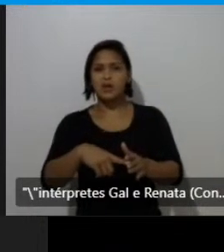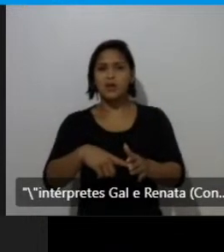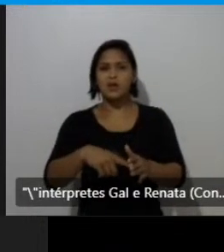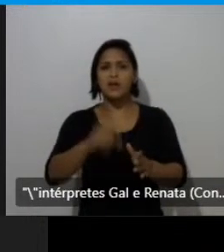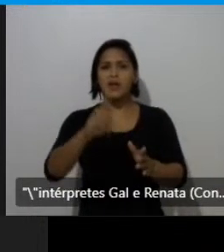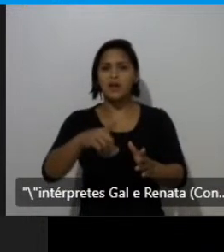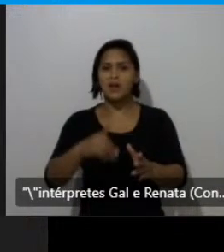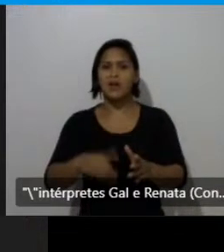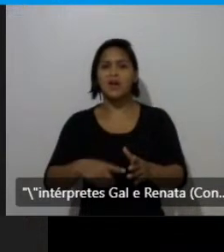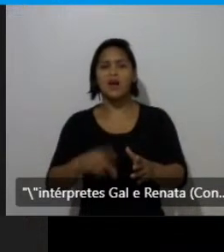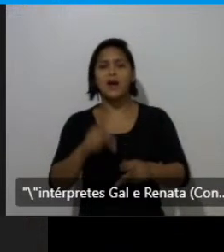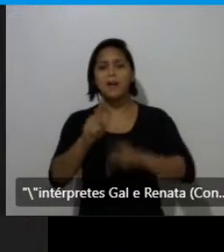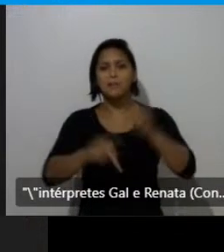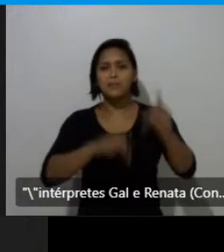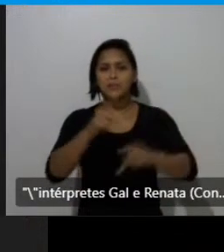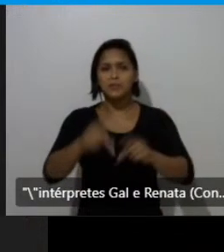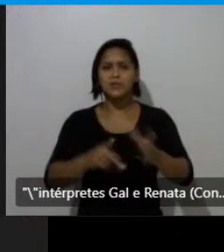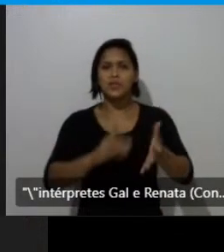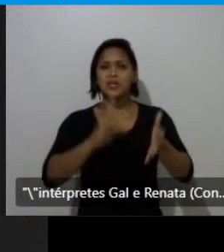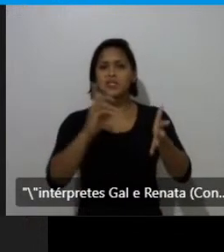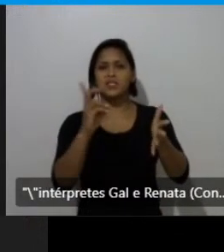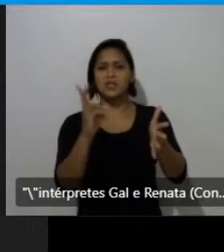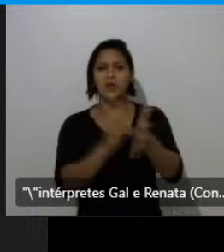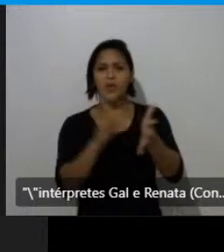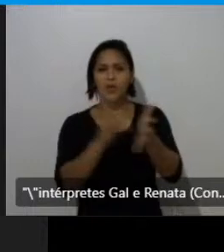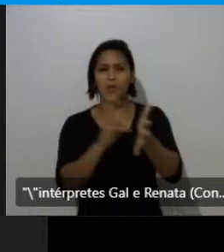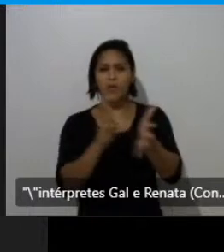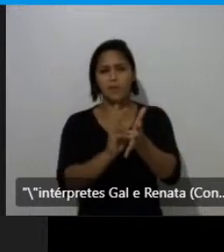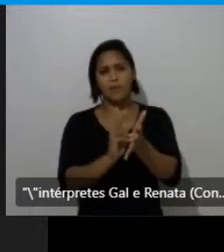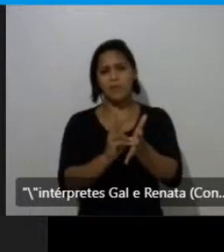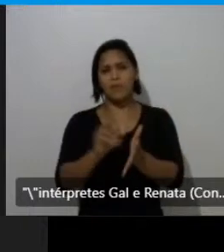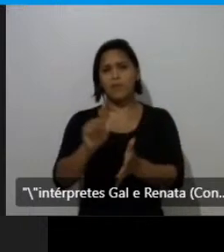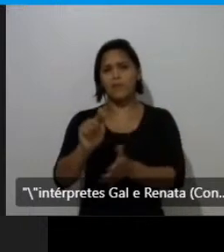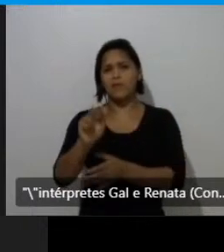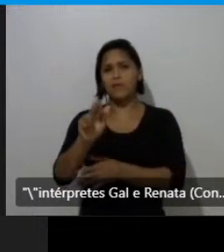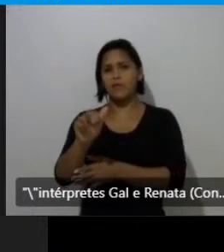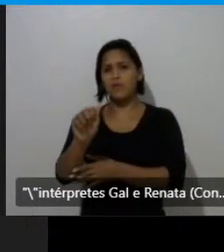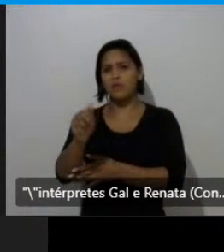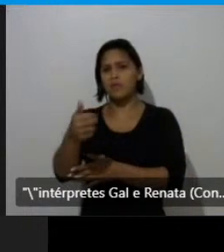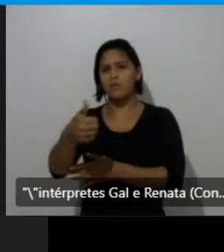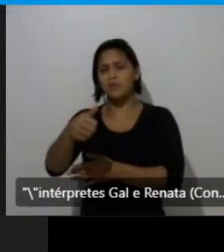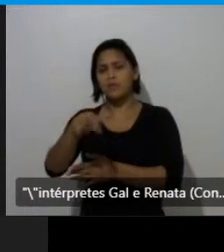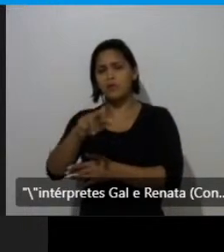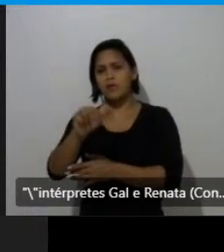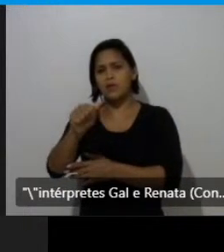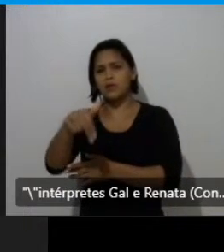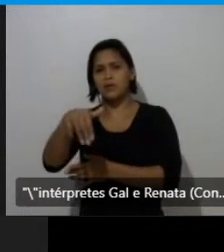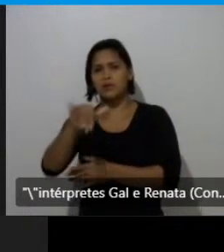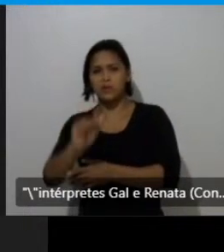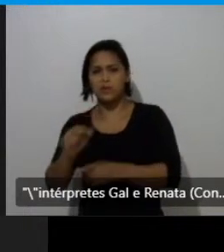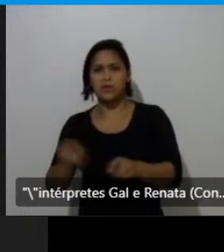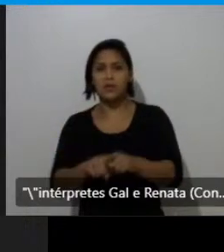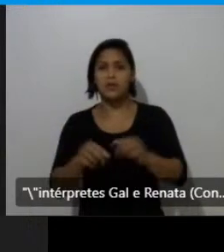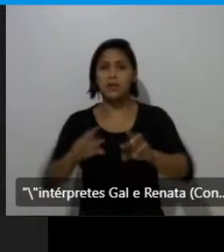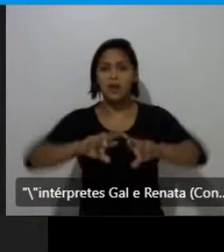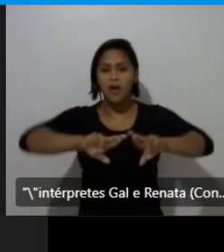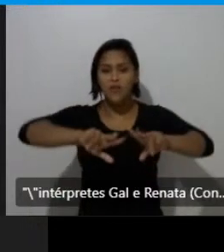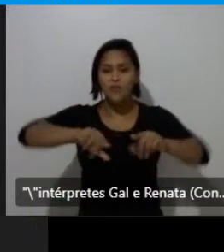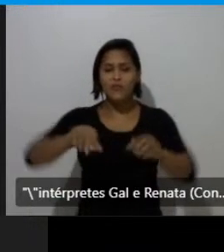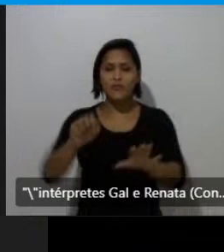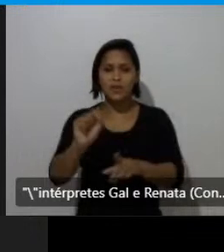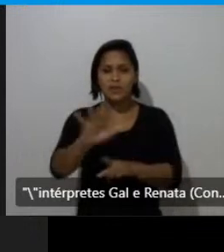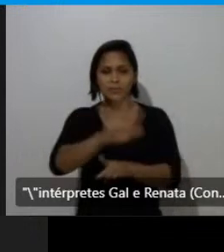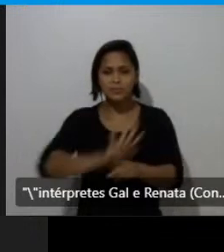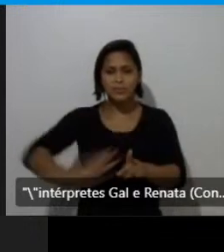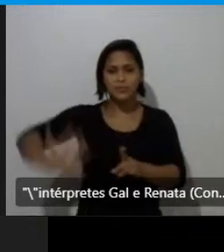a população Guarani-Mimbiá, organizada num movimento que é transnacional, porque ele